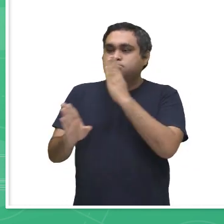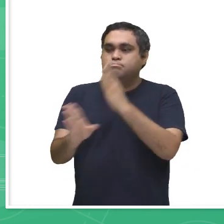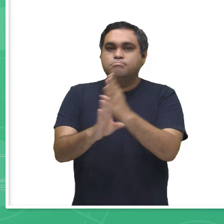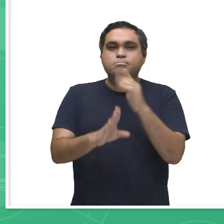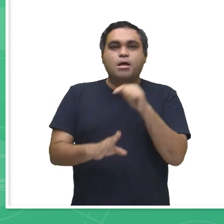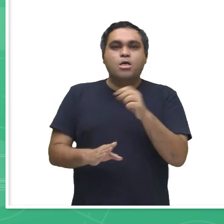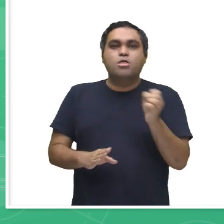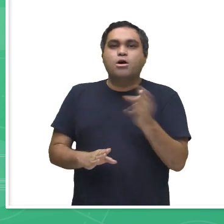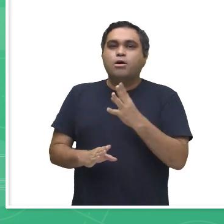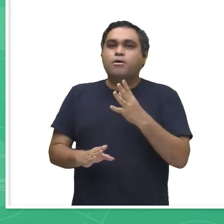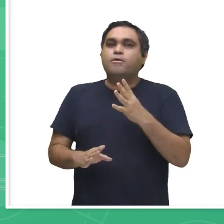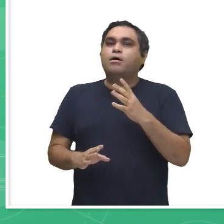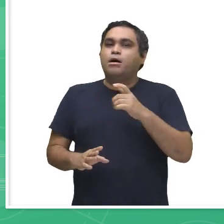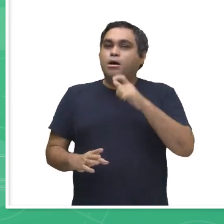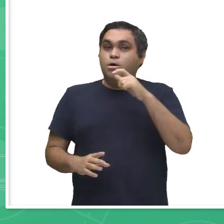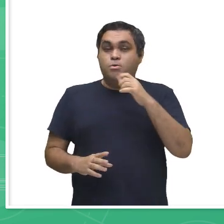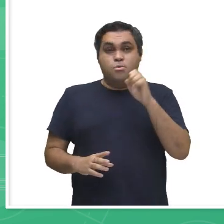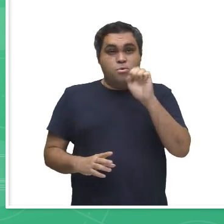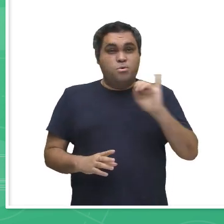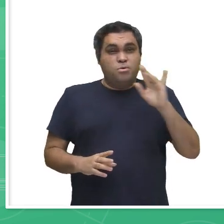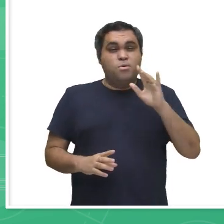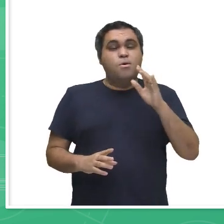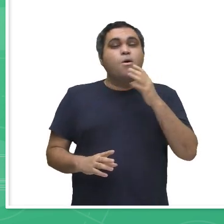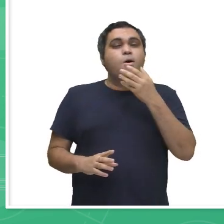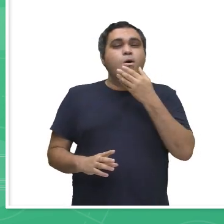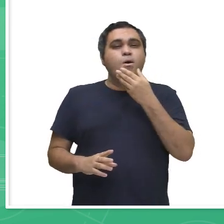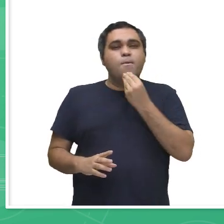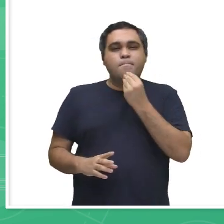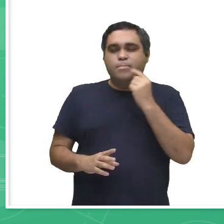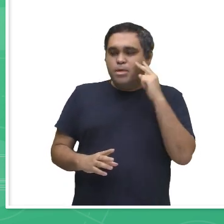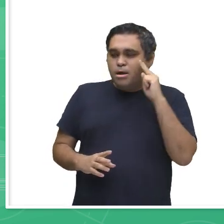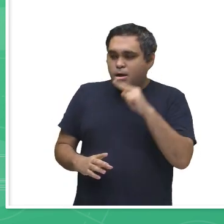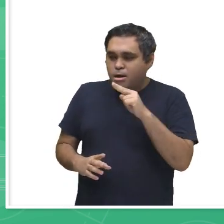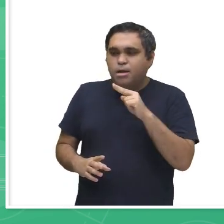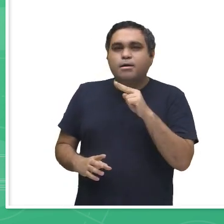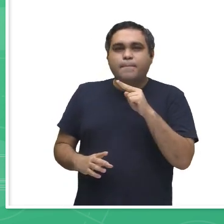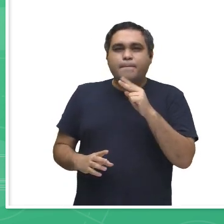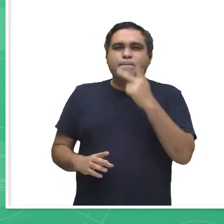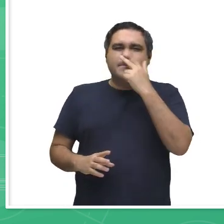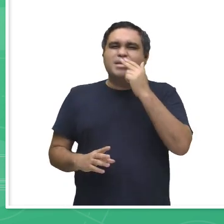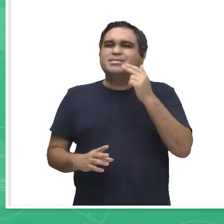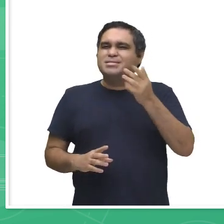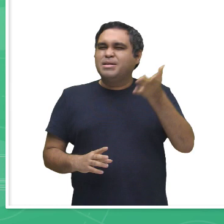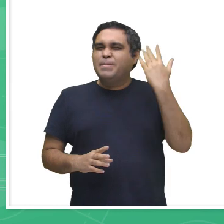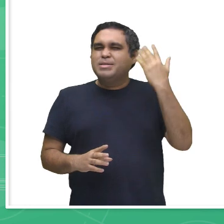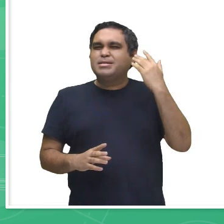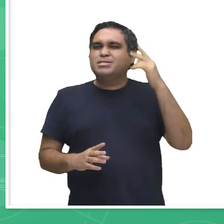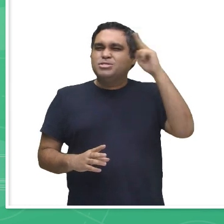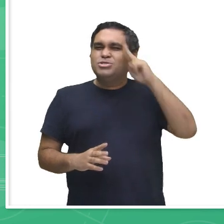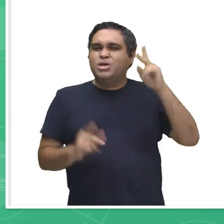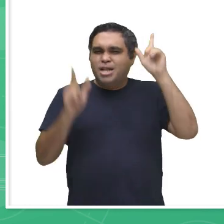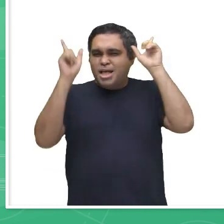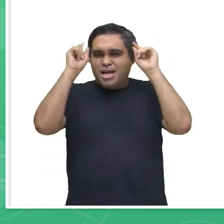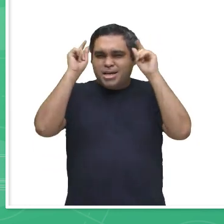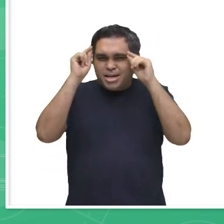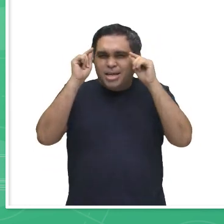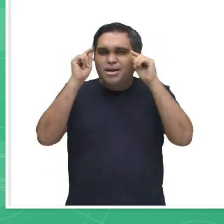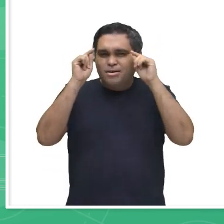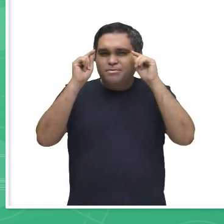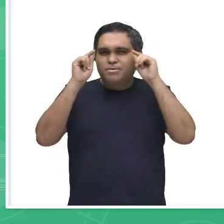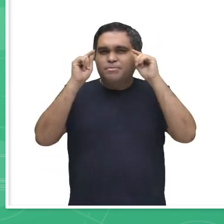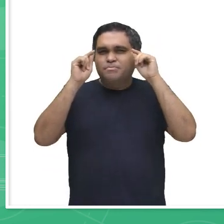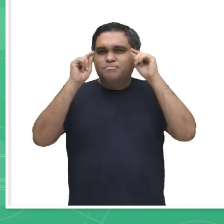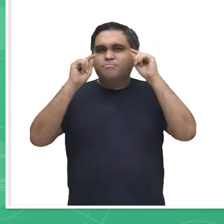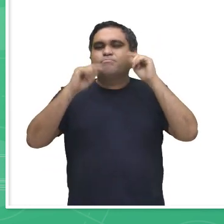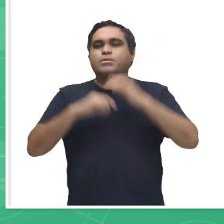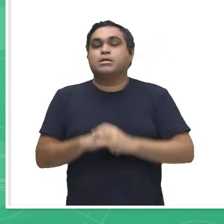faz o homem ter coragem de sair, parece muito com a mitologia grega lá, né? Sai da mitologia e passa para um pensamento filosófico